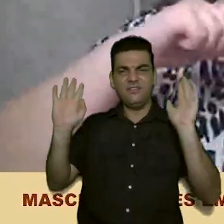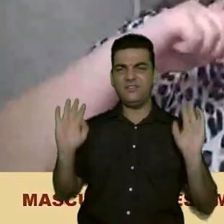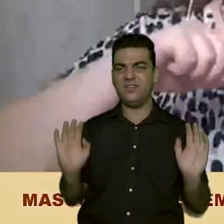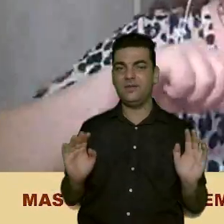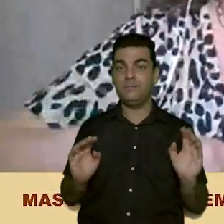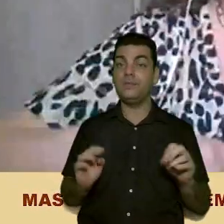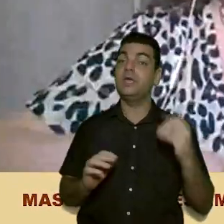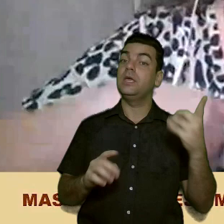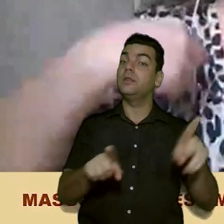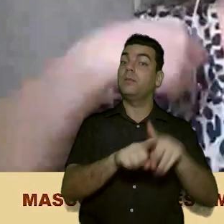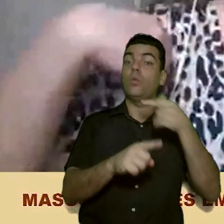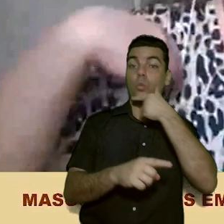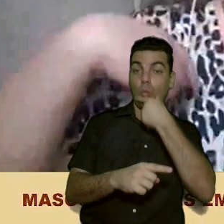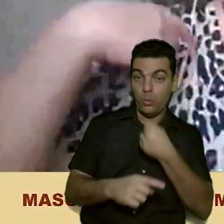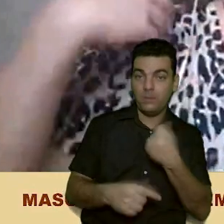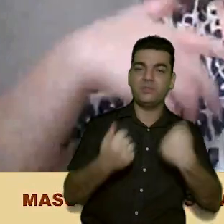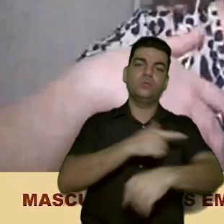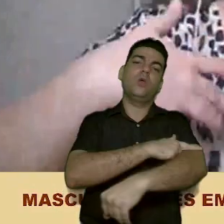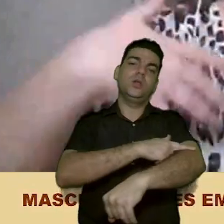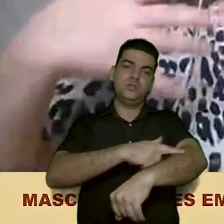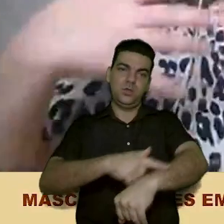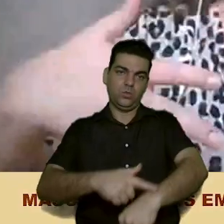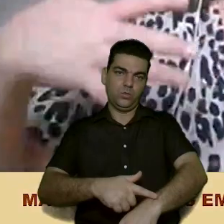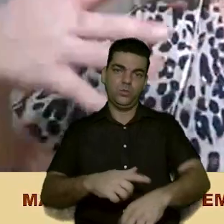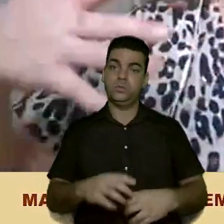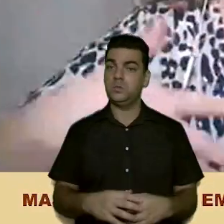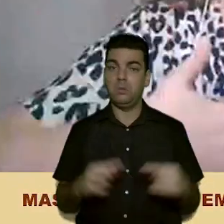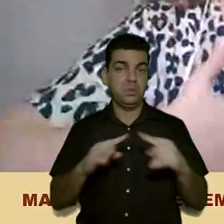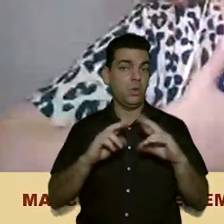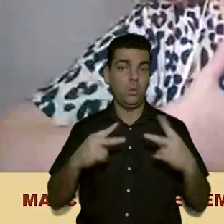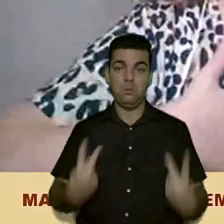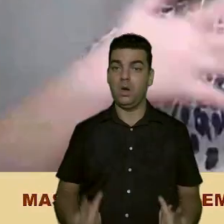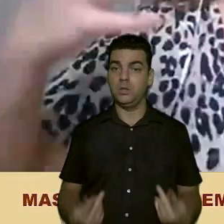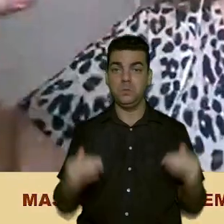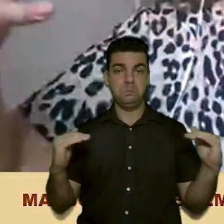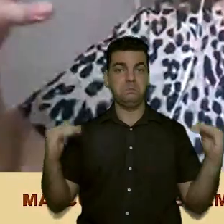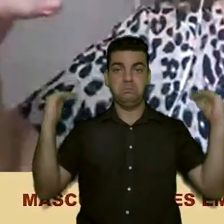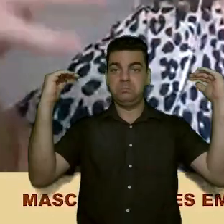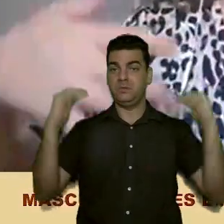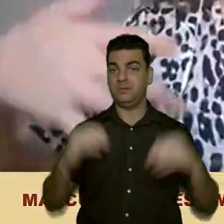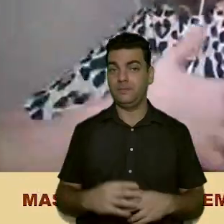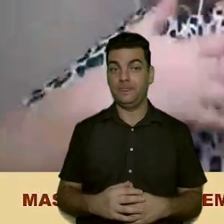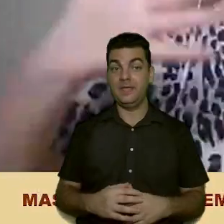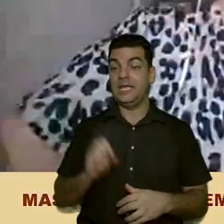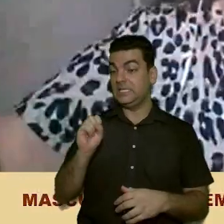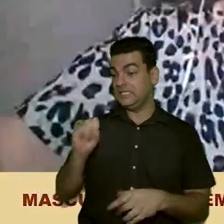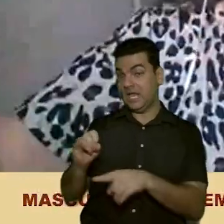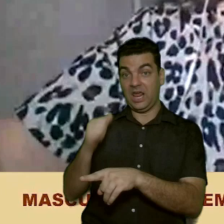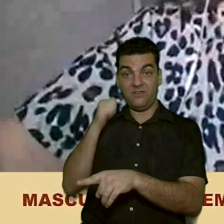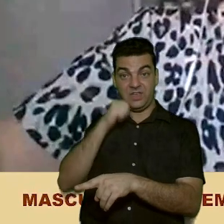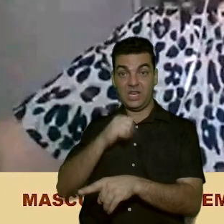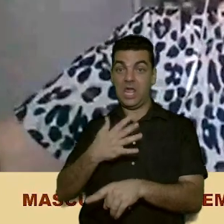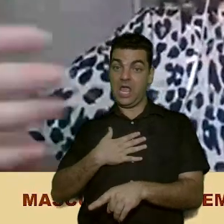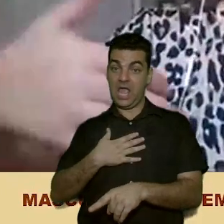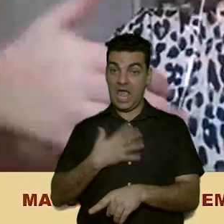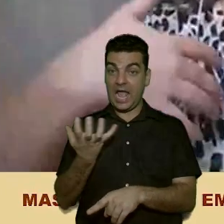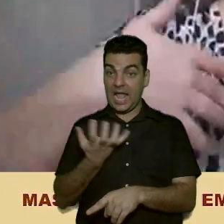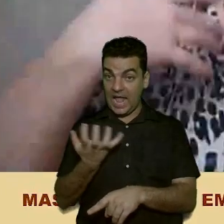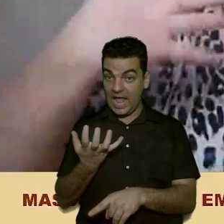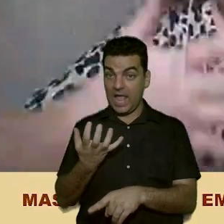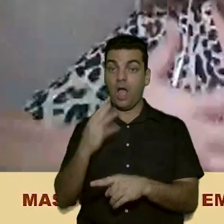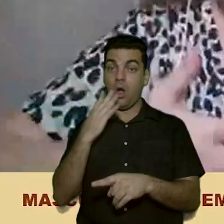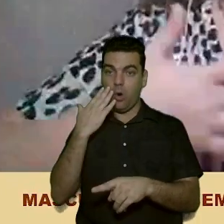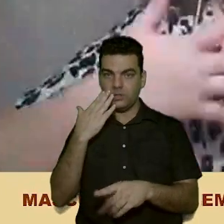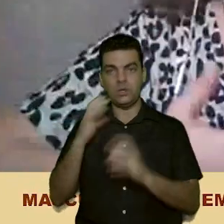para sermos delicadas. A gente nasceu para viver, né? Toda a nossa potencialidade humana. E